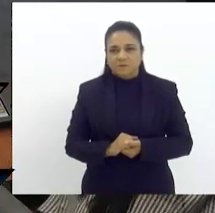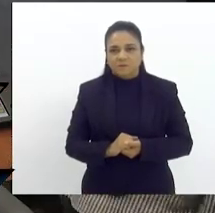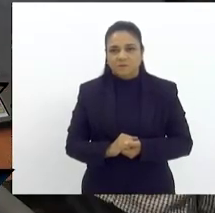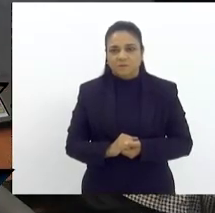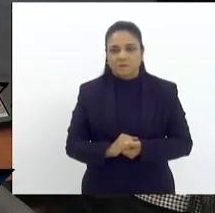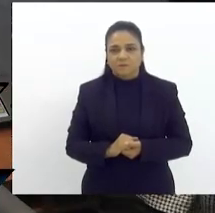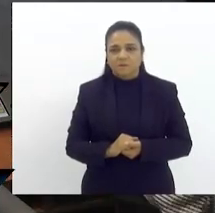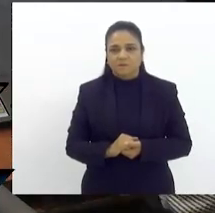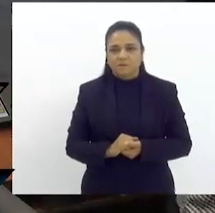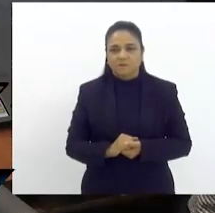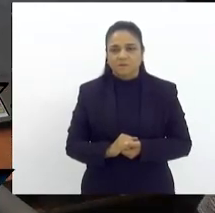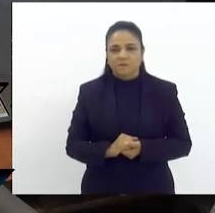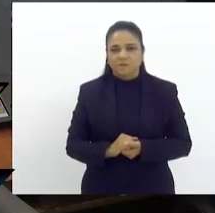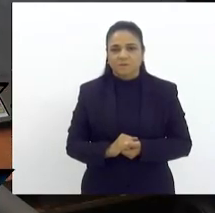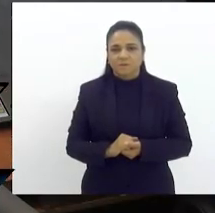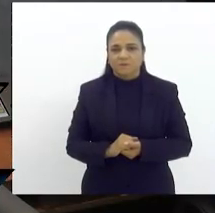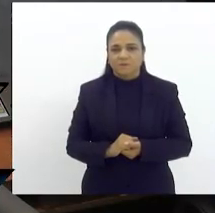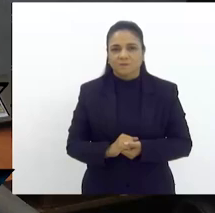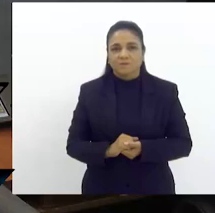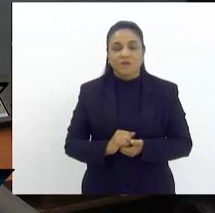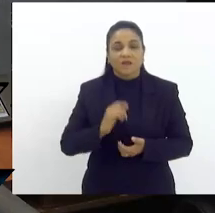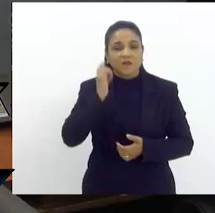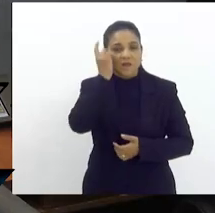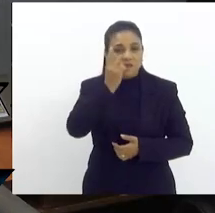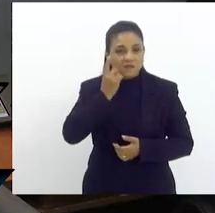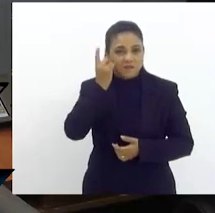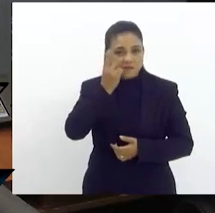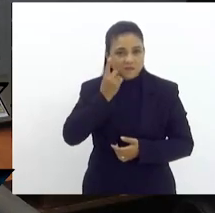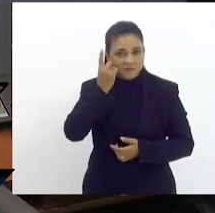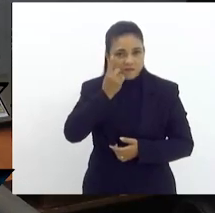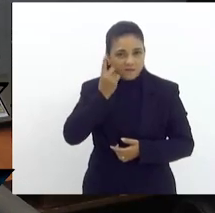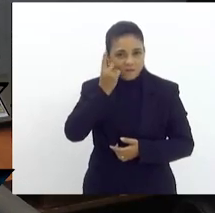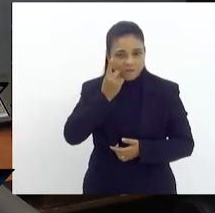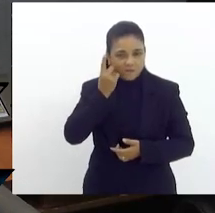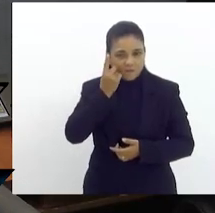nosso Deputado da